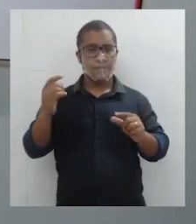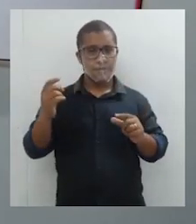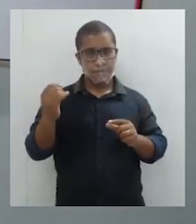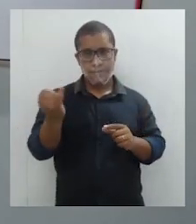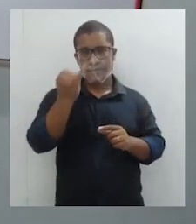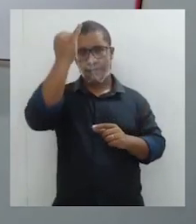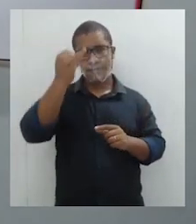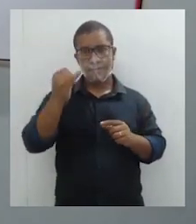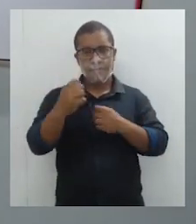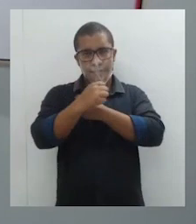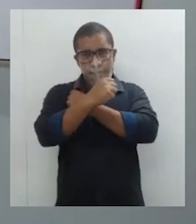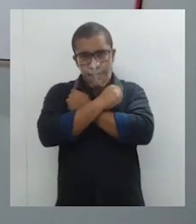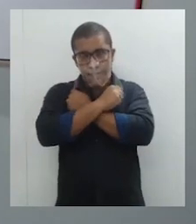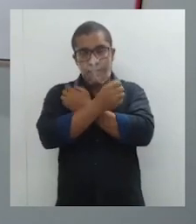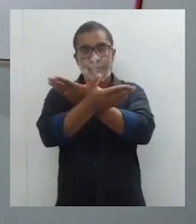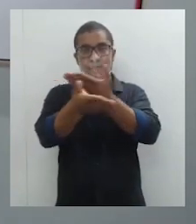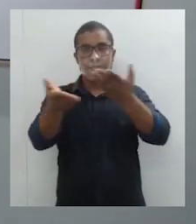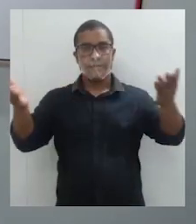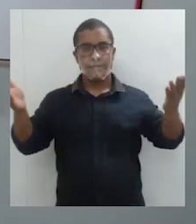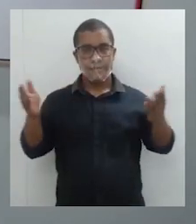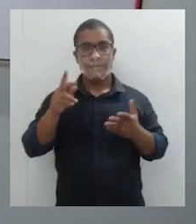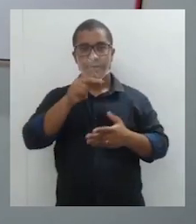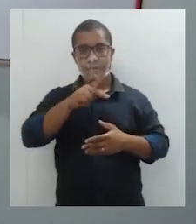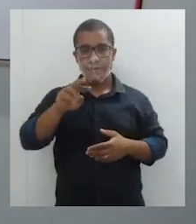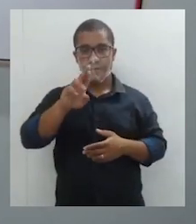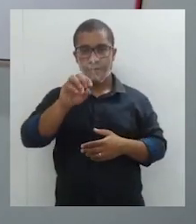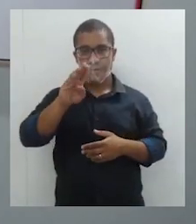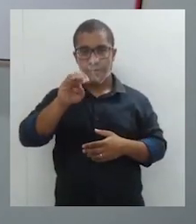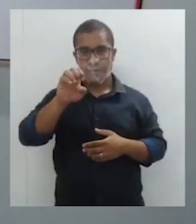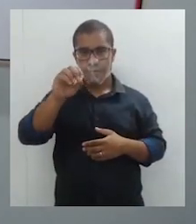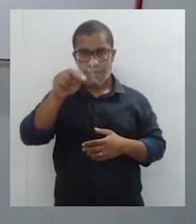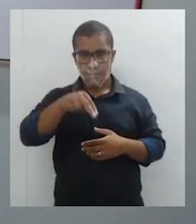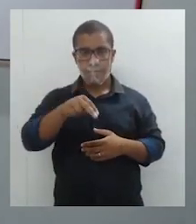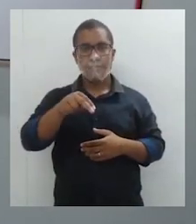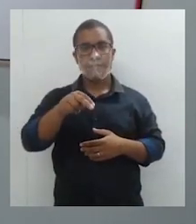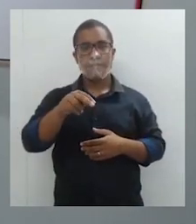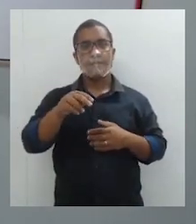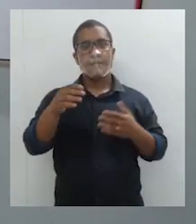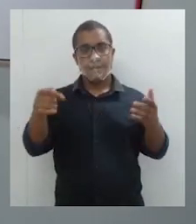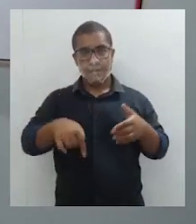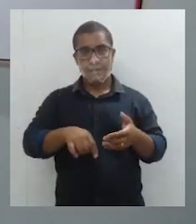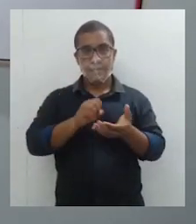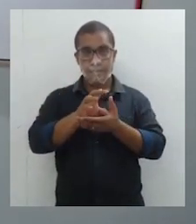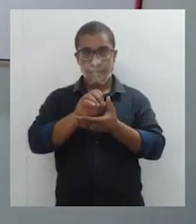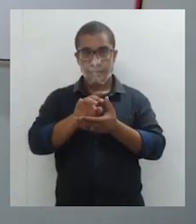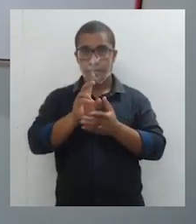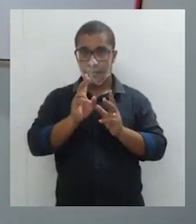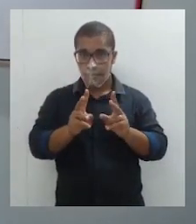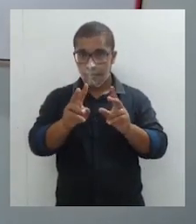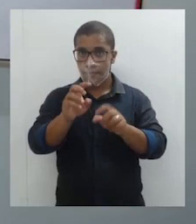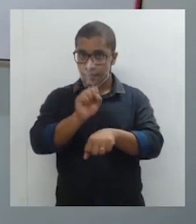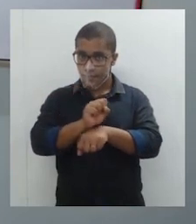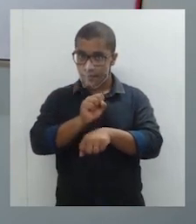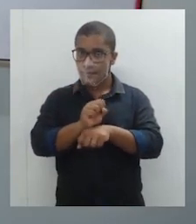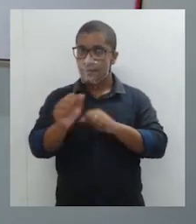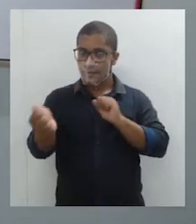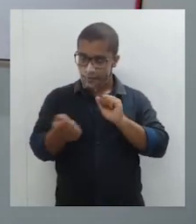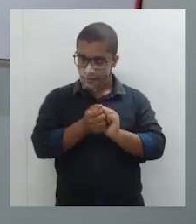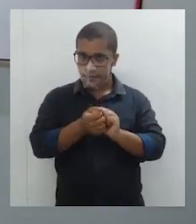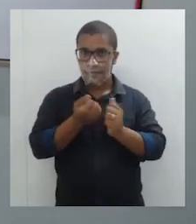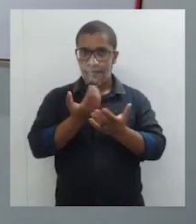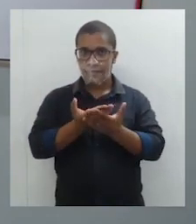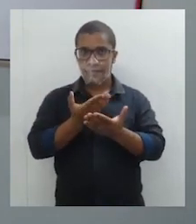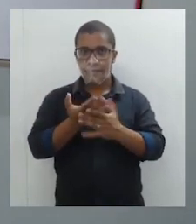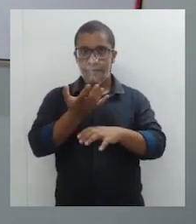um forte abraço para todos vocês Professor Robson Tavares ué aqui doido café e continue conosco para